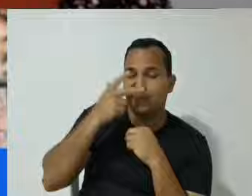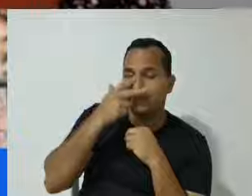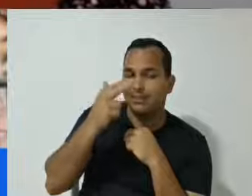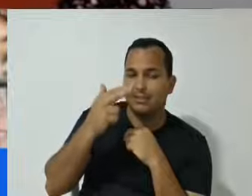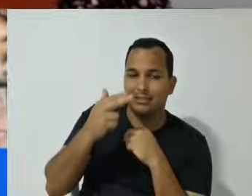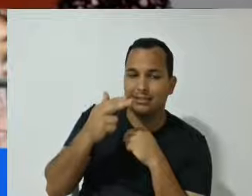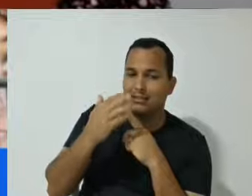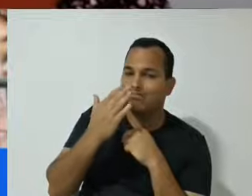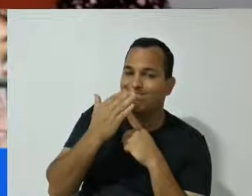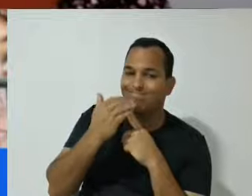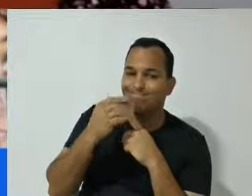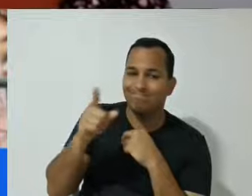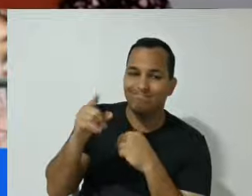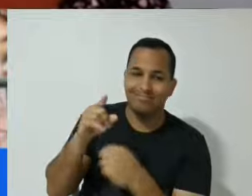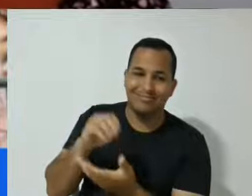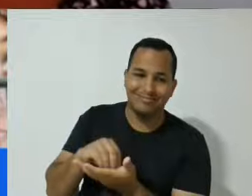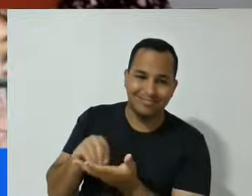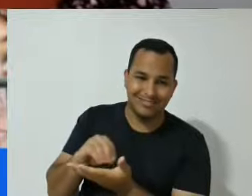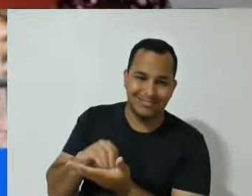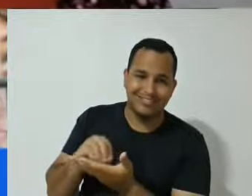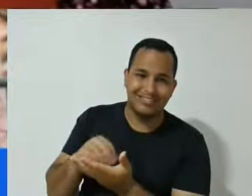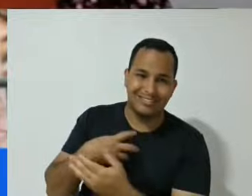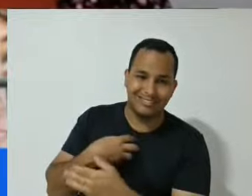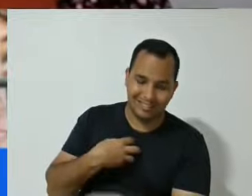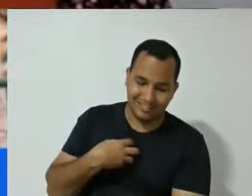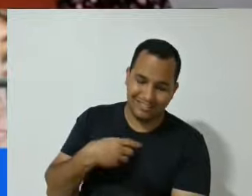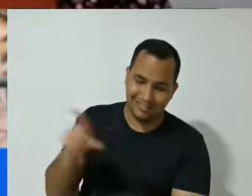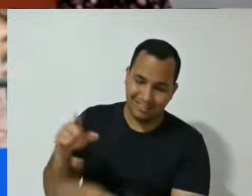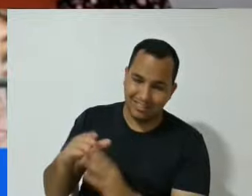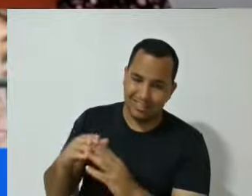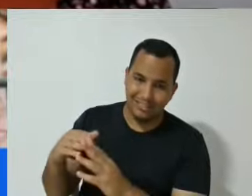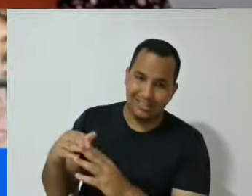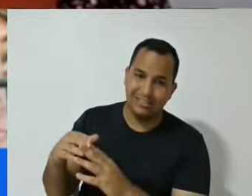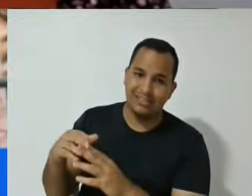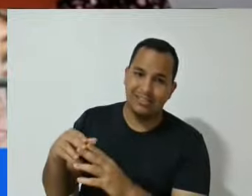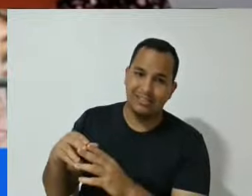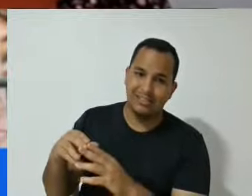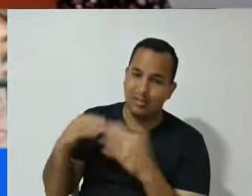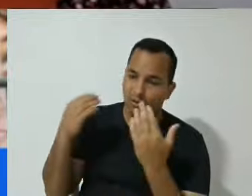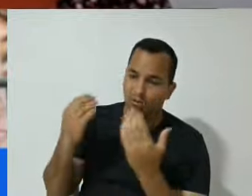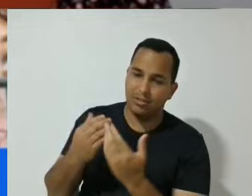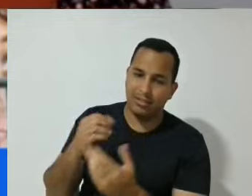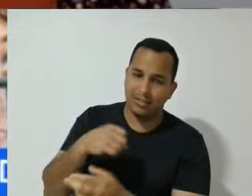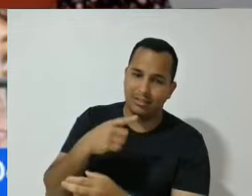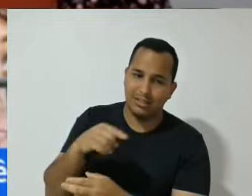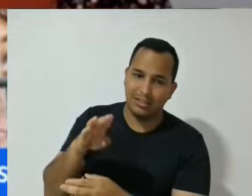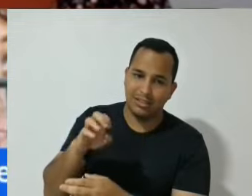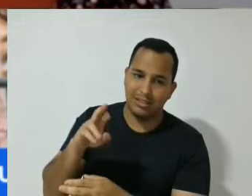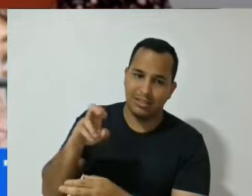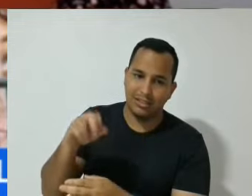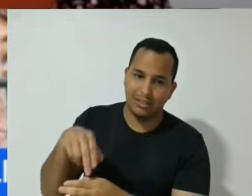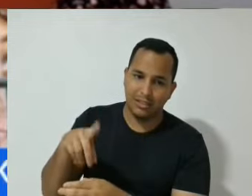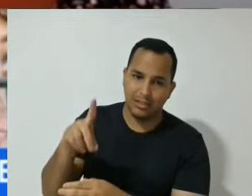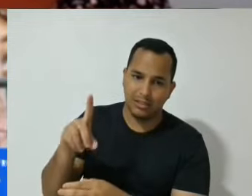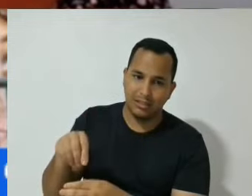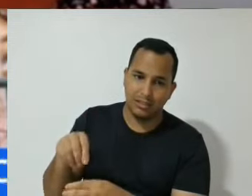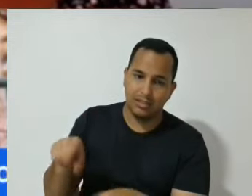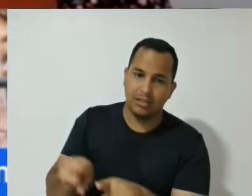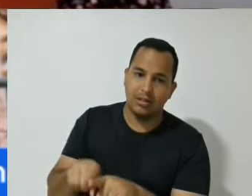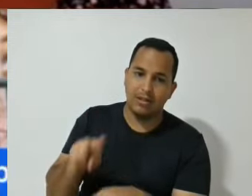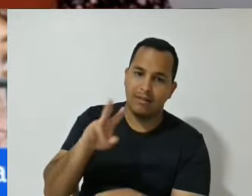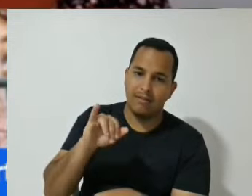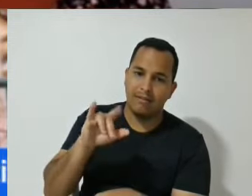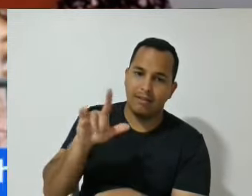alimentar que a comunidade do bairro São Bernardo e do entorno, Heliópolis, Vila Aeroporto,